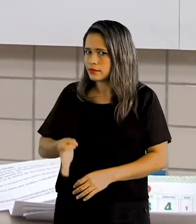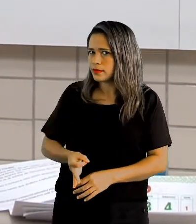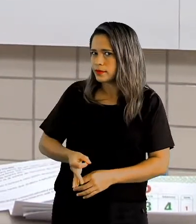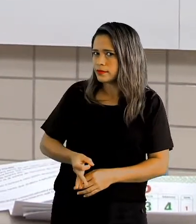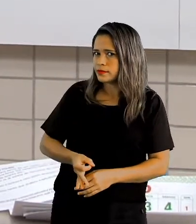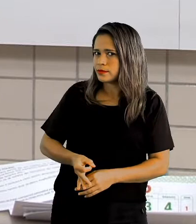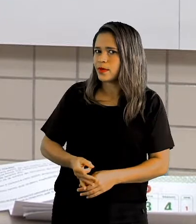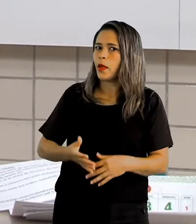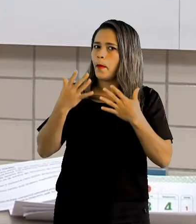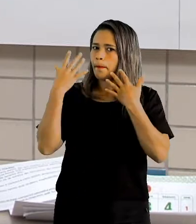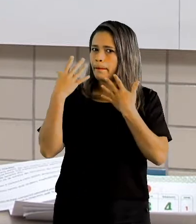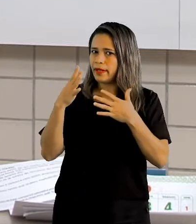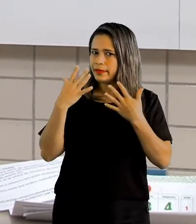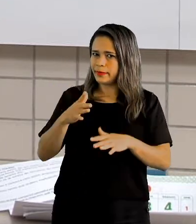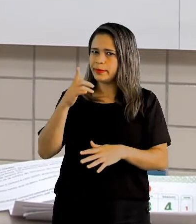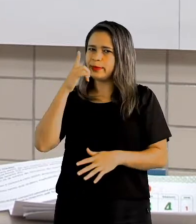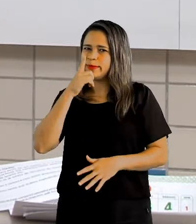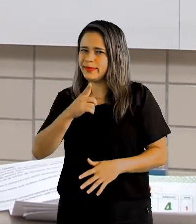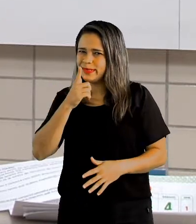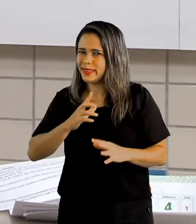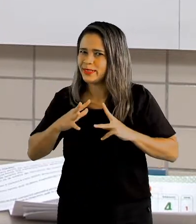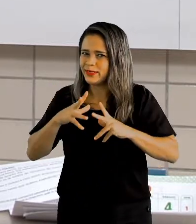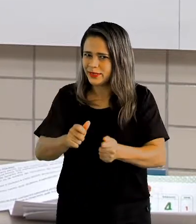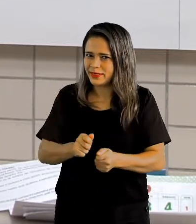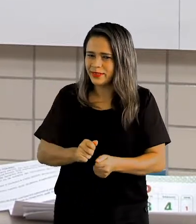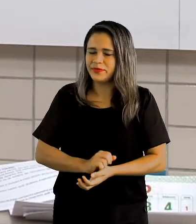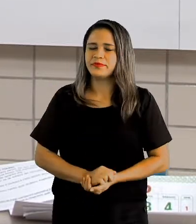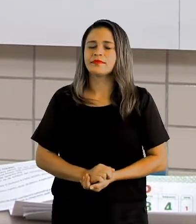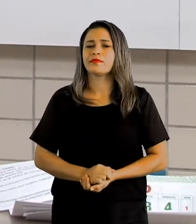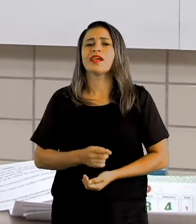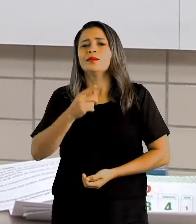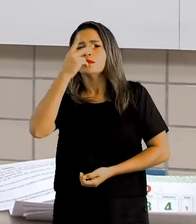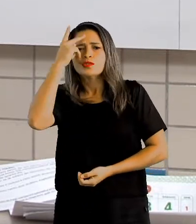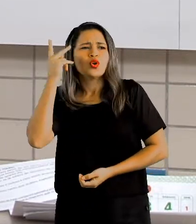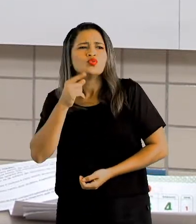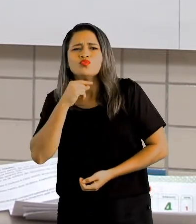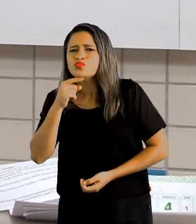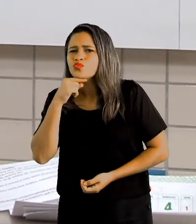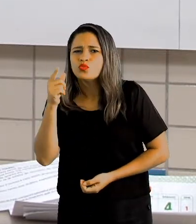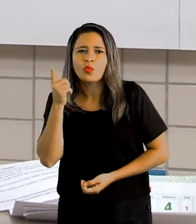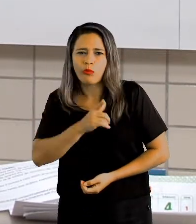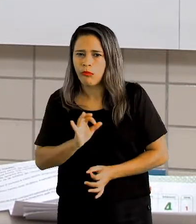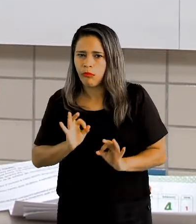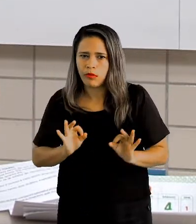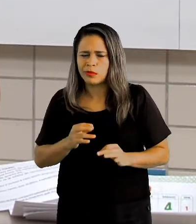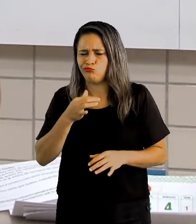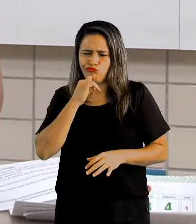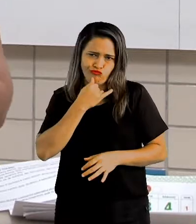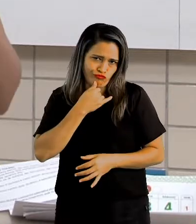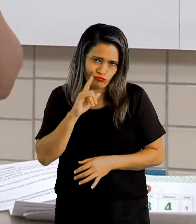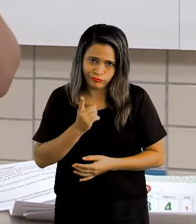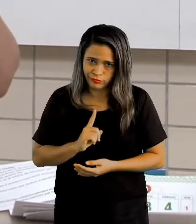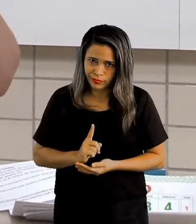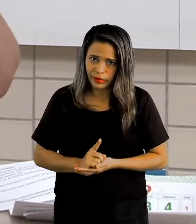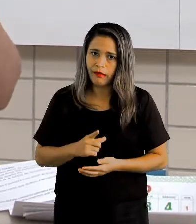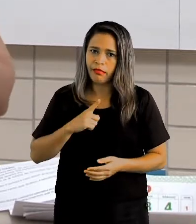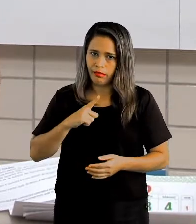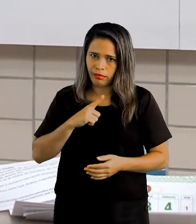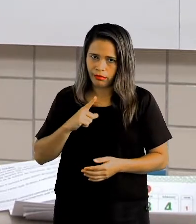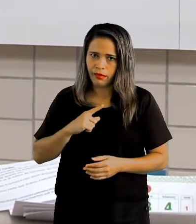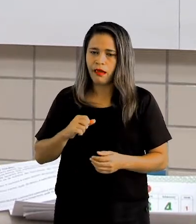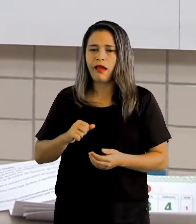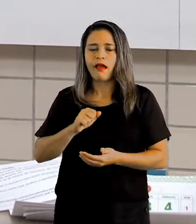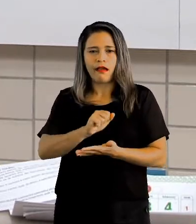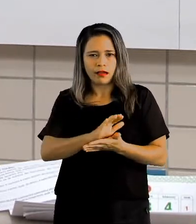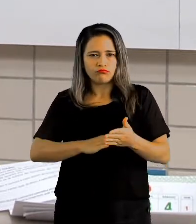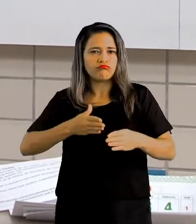ser parabéns para quem conseguir acertar todas as questões. Para quem não conseguir, não fique triste. Vai ter o material para vocês